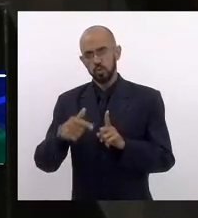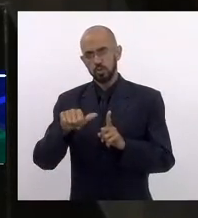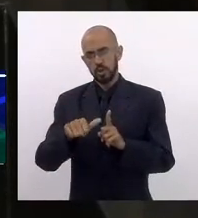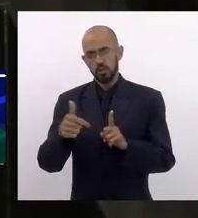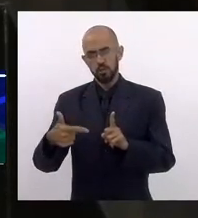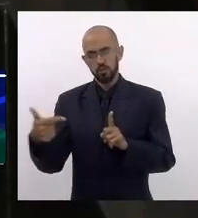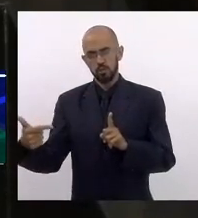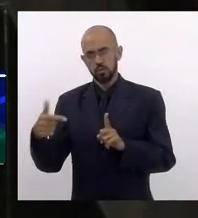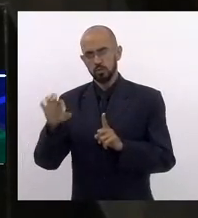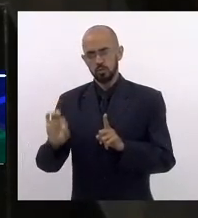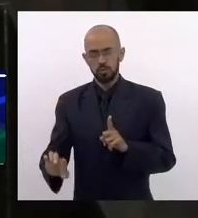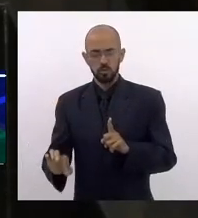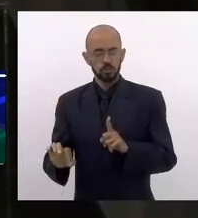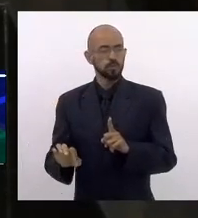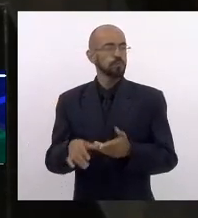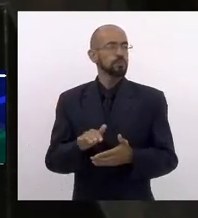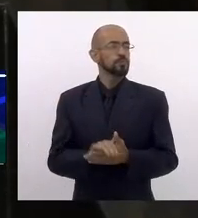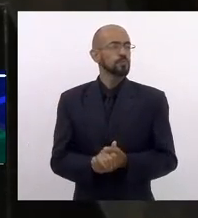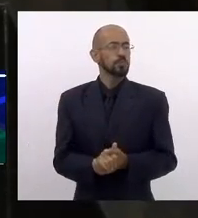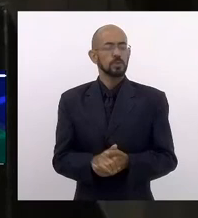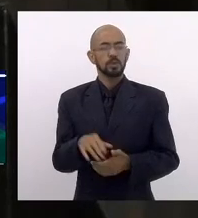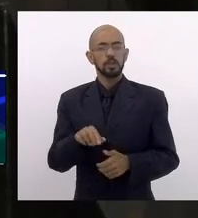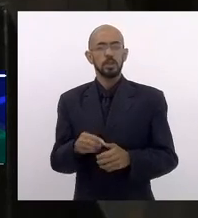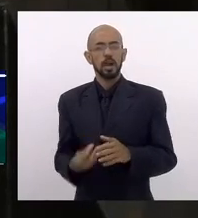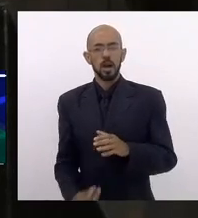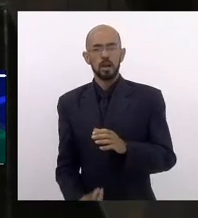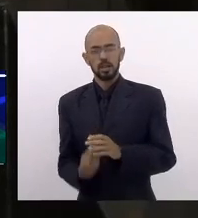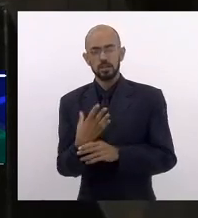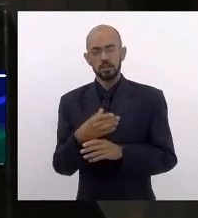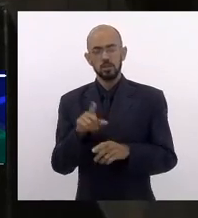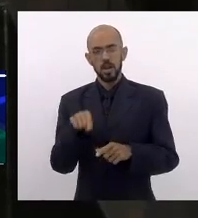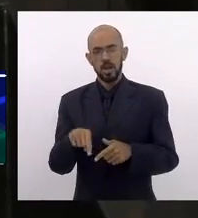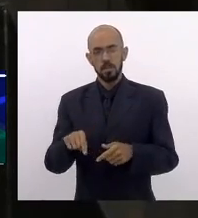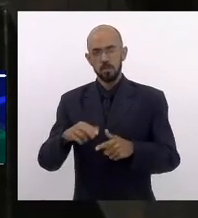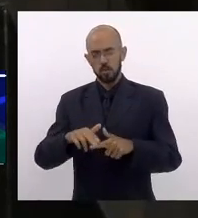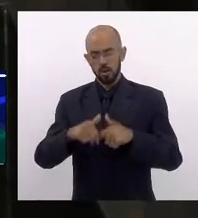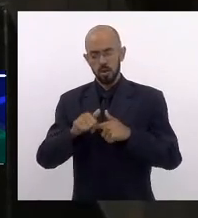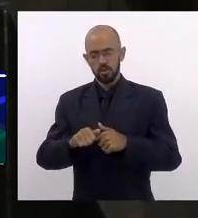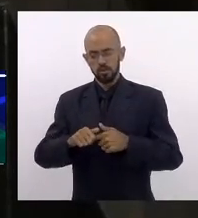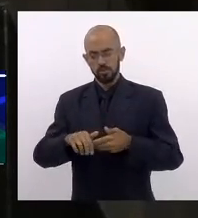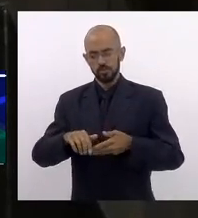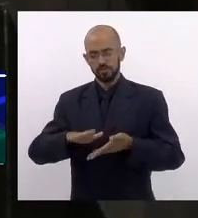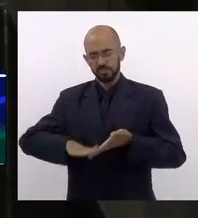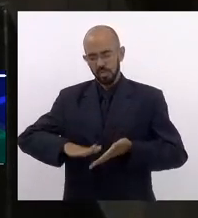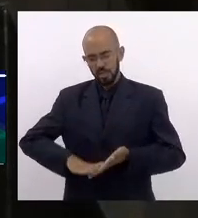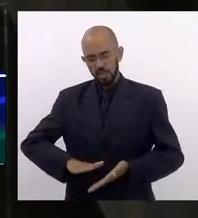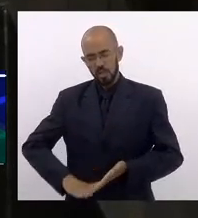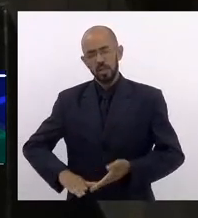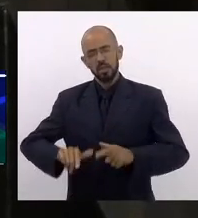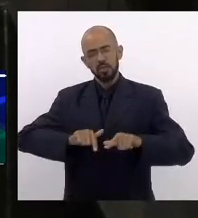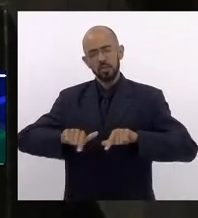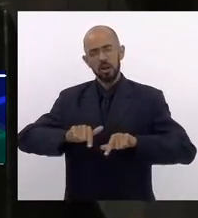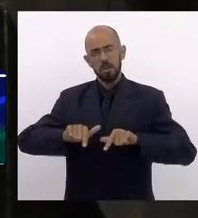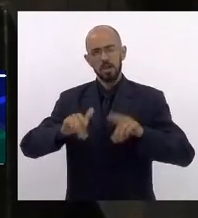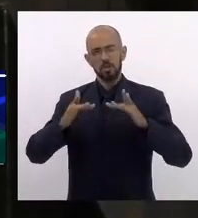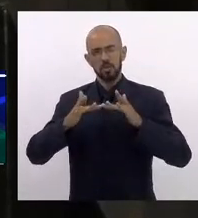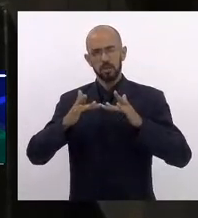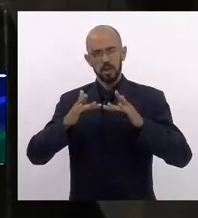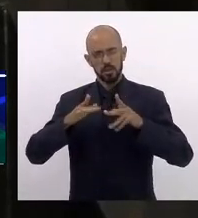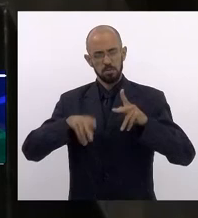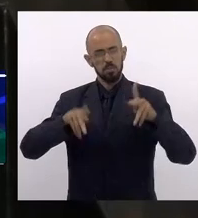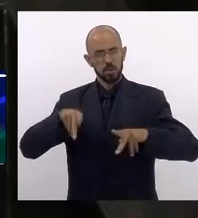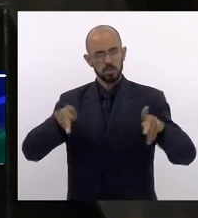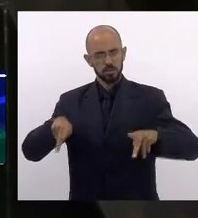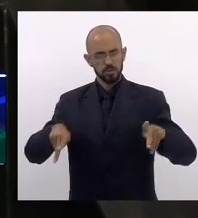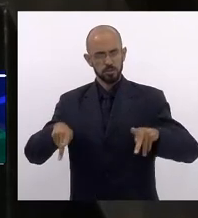origem tem a ver com o desgaste provocado pelo trabalho de campo, pelo trabalho de rua. Ora, oficiais